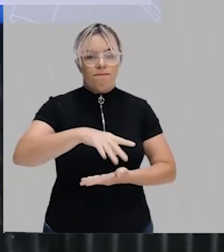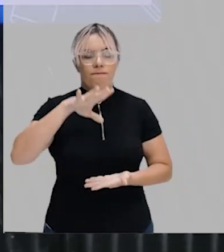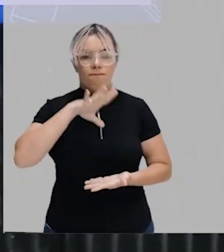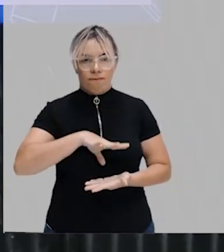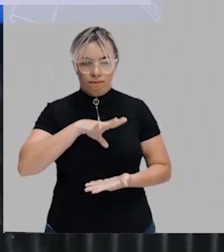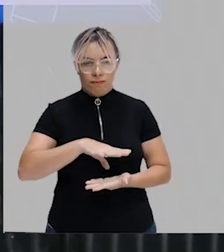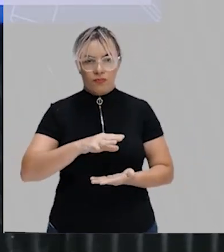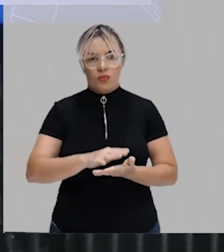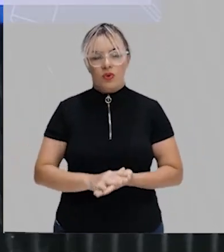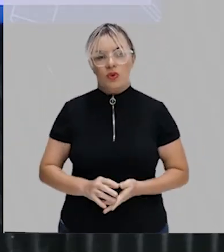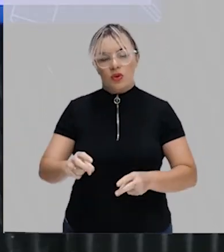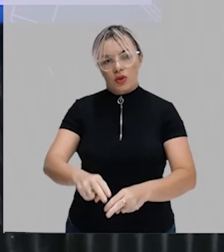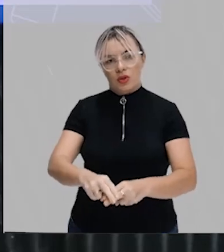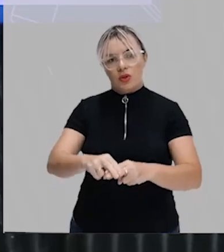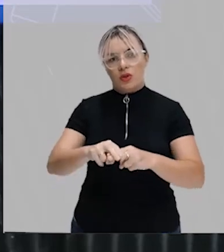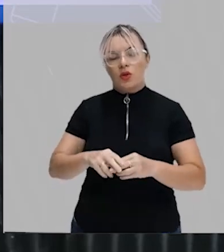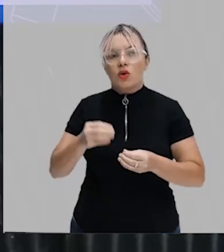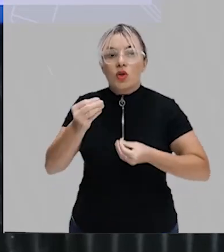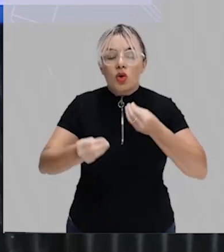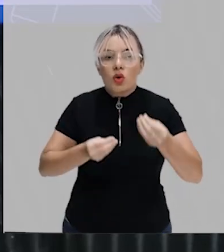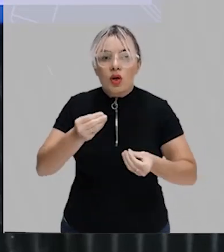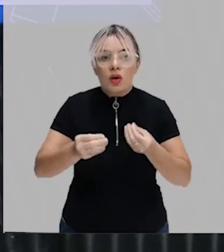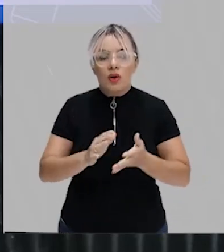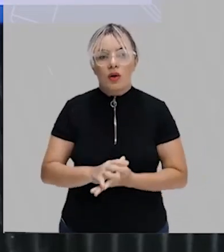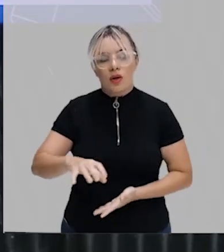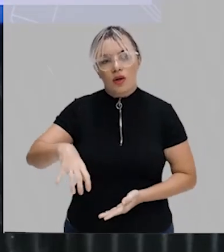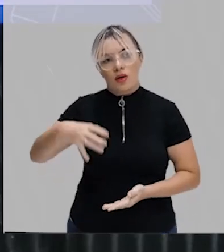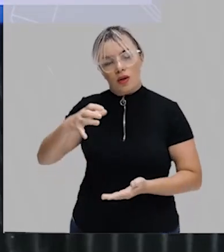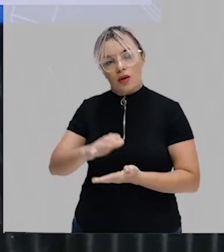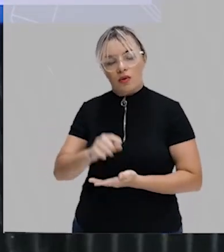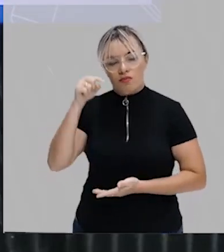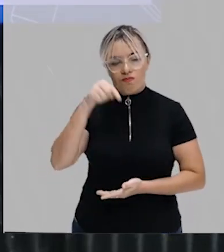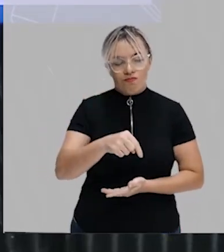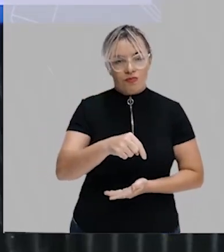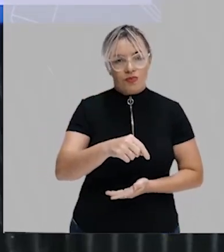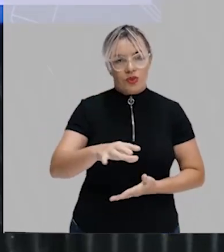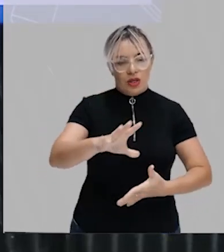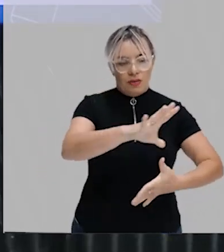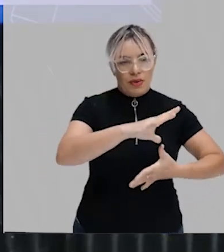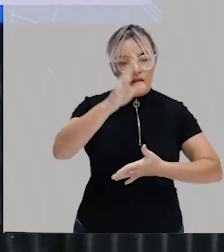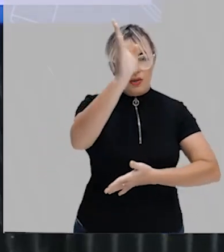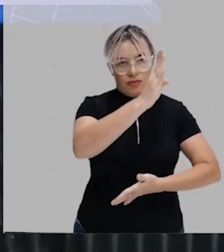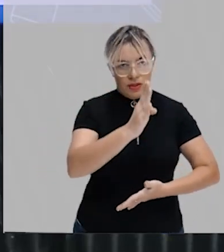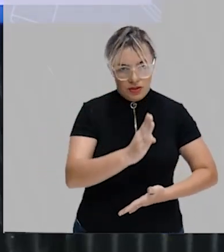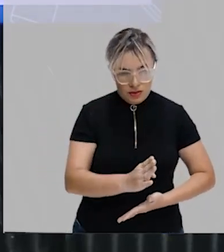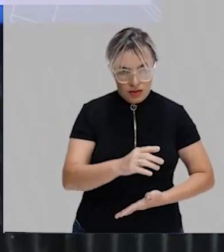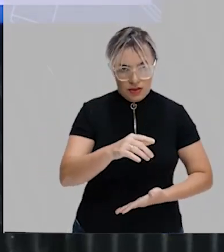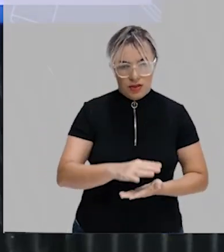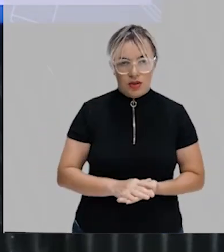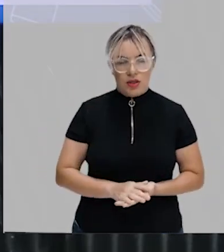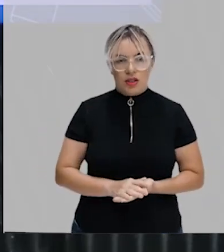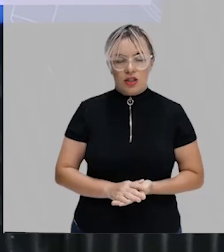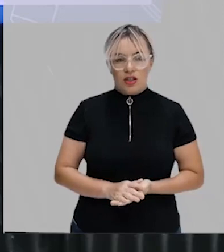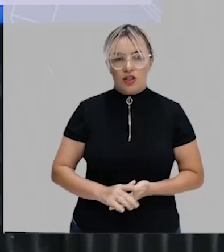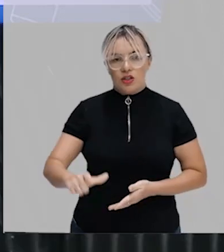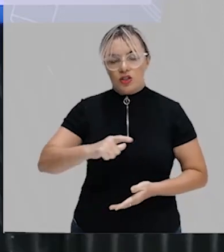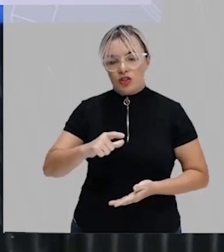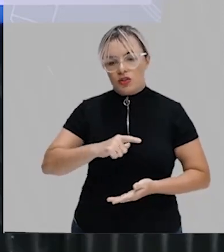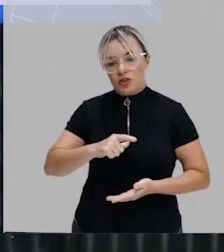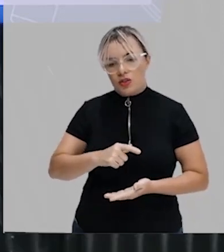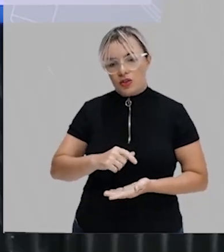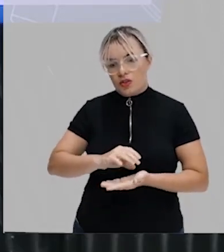esse enriquecimento deveria ocorrer de que maneira? A colônia deveria mandar, enviar,